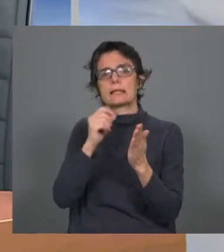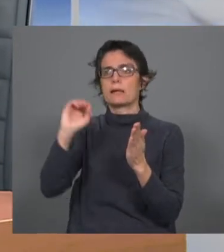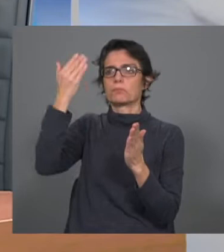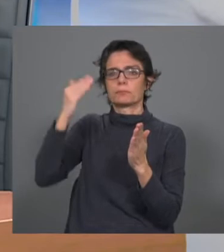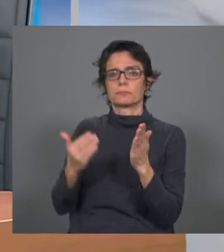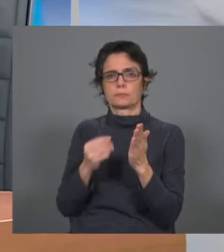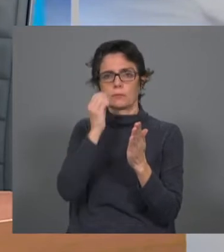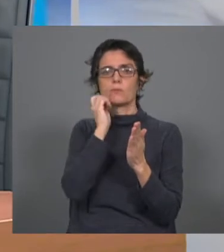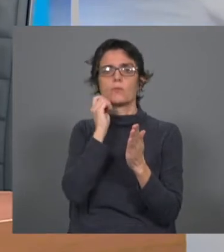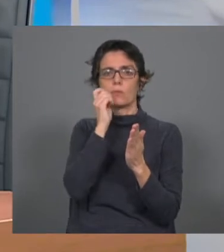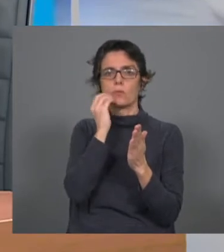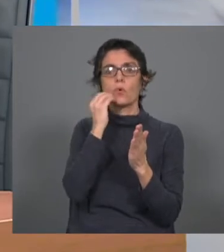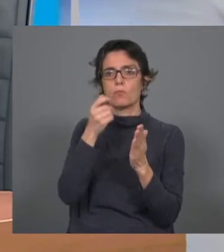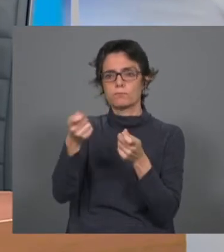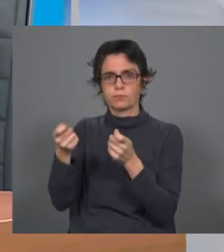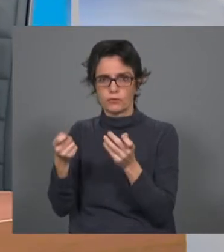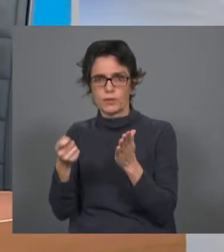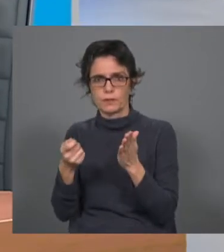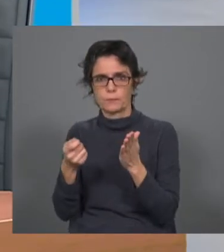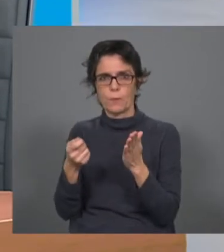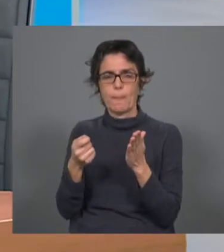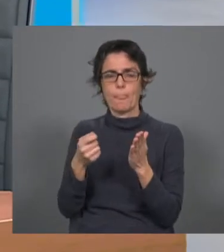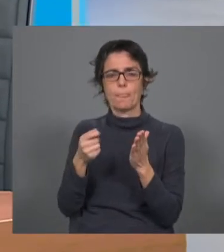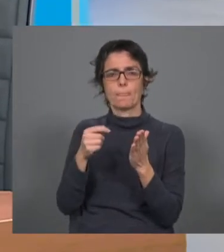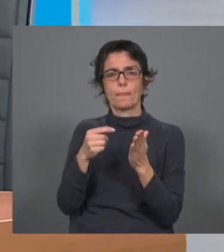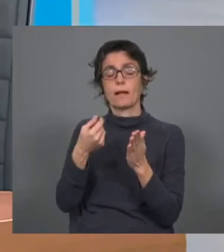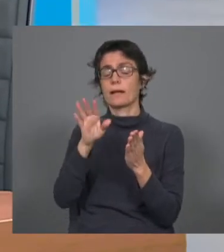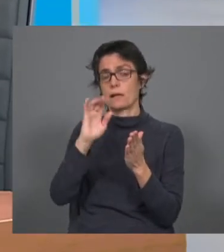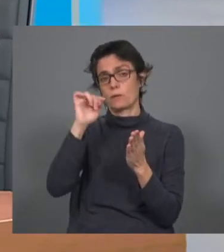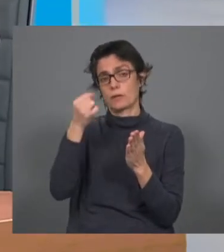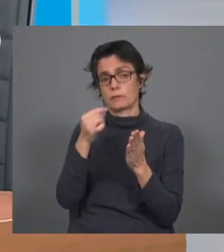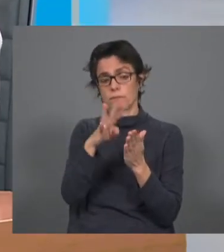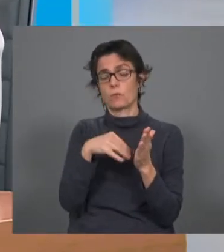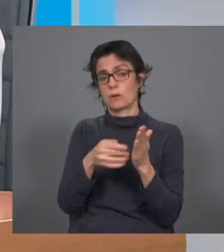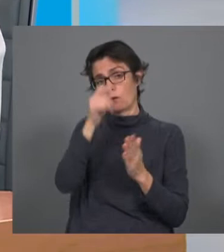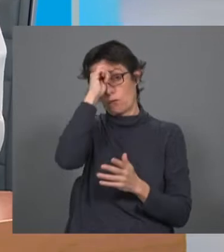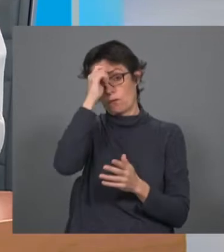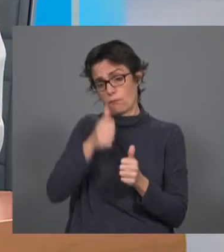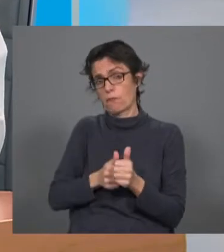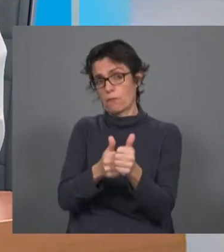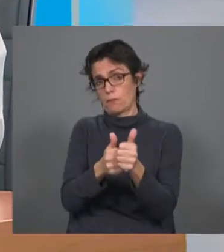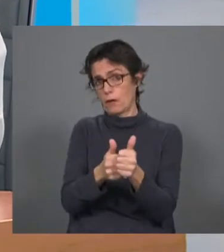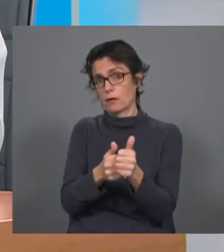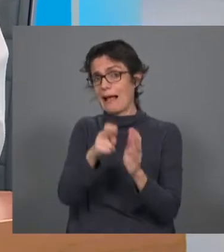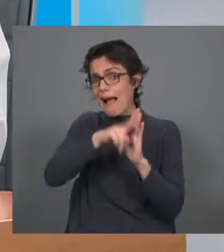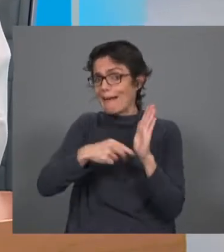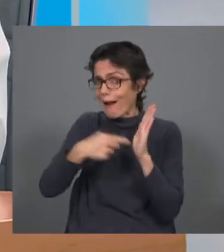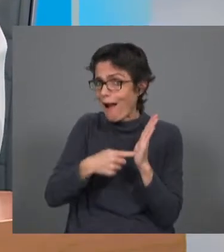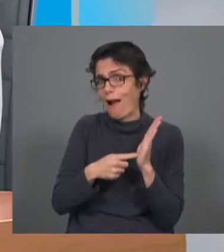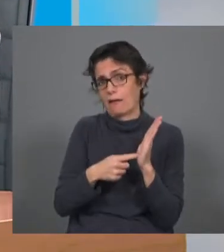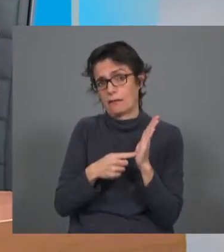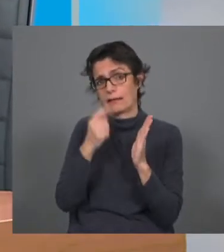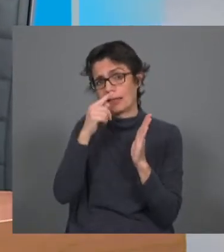ser, obviamente, e de uma forma rigorosa, obedecidas essas regras de